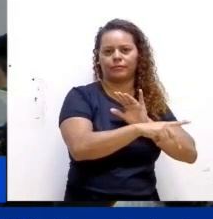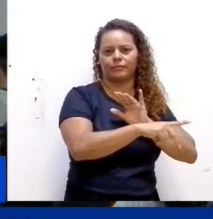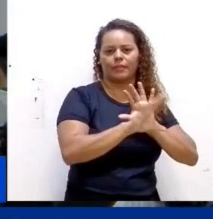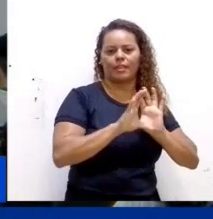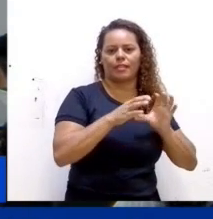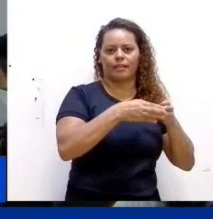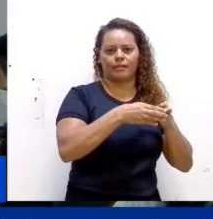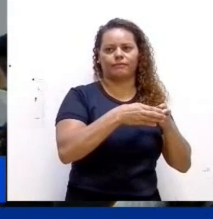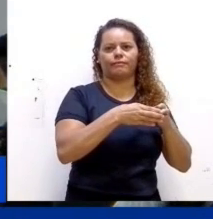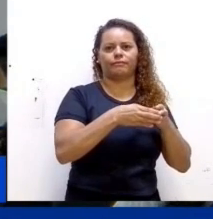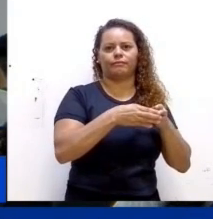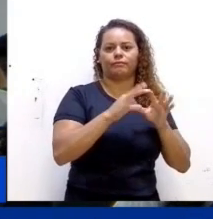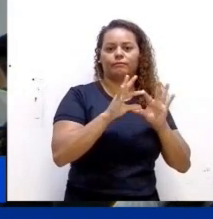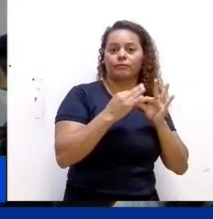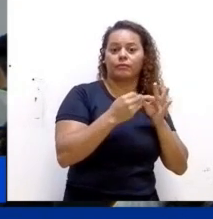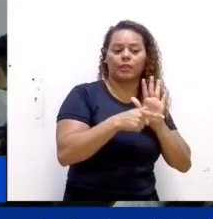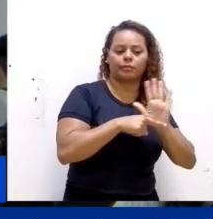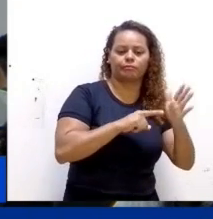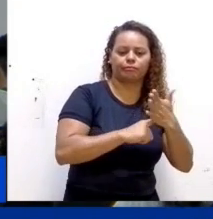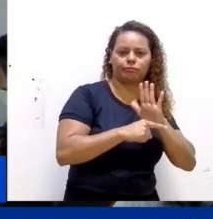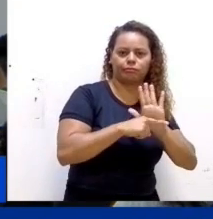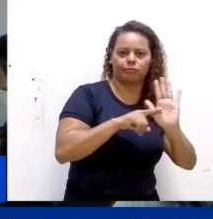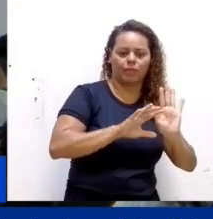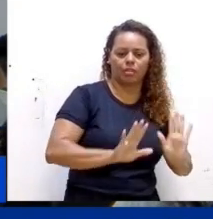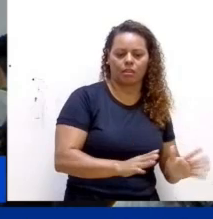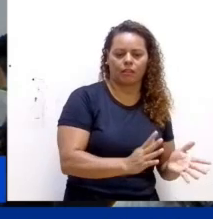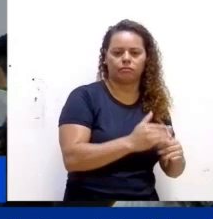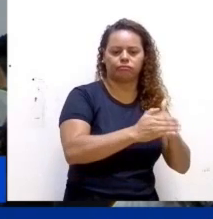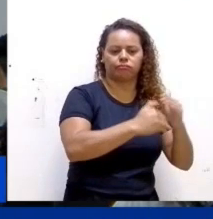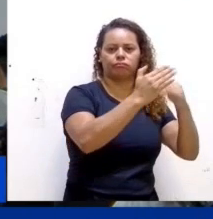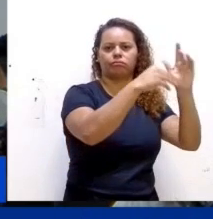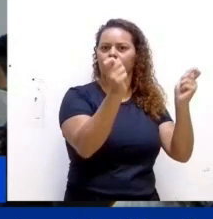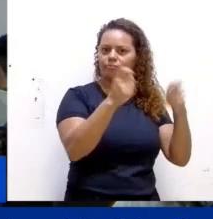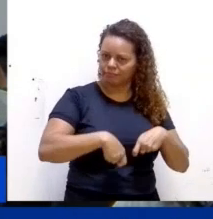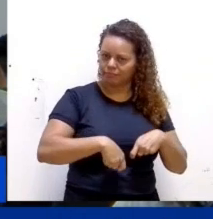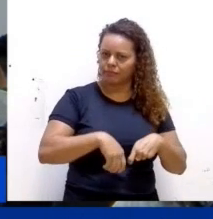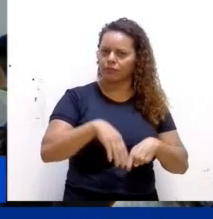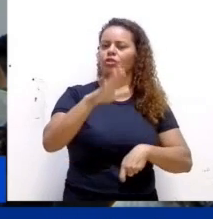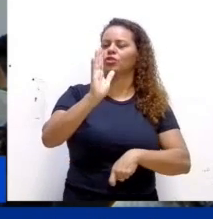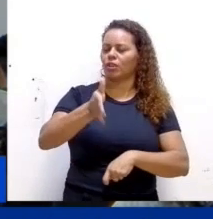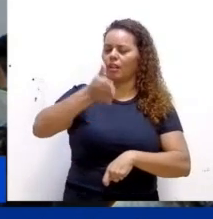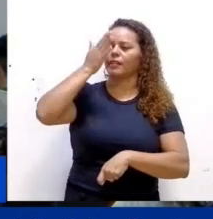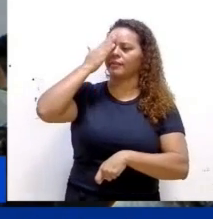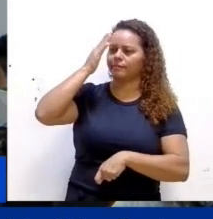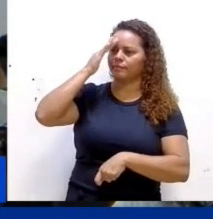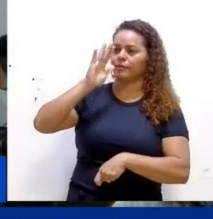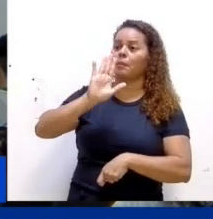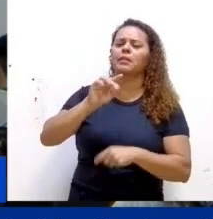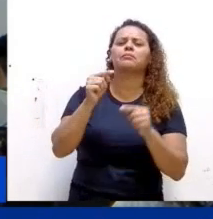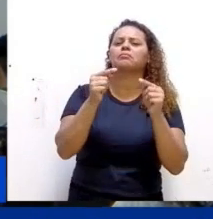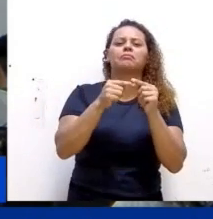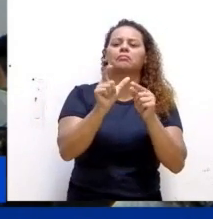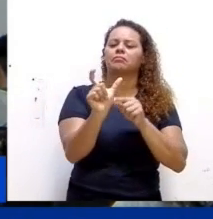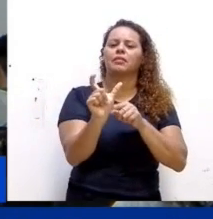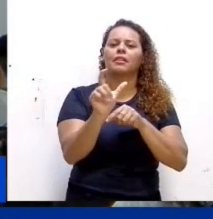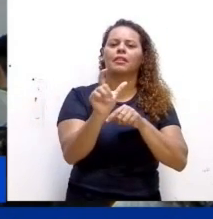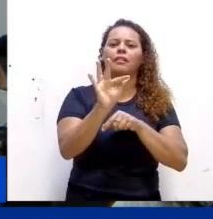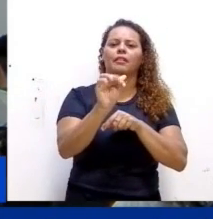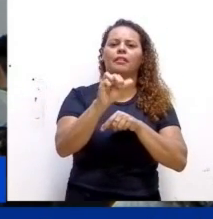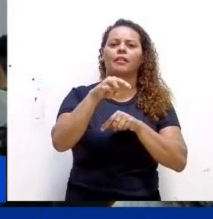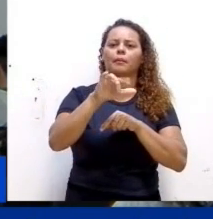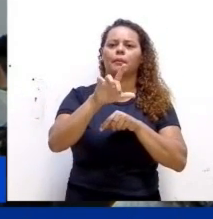fazem parte desse núcleo, se ajudam a crescer, a se desenvolverem. Já entendi isso. Mas o que é família?